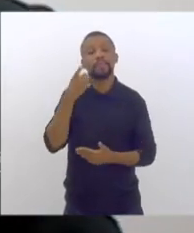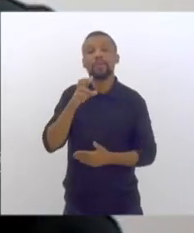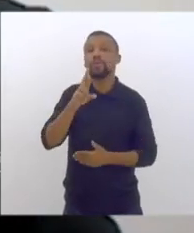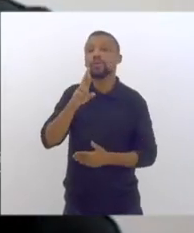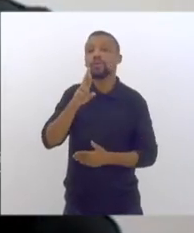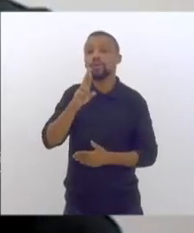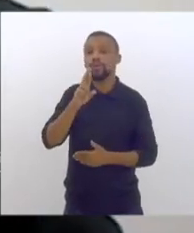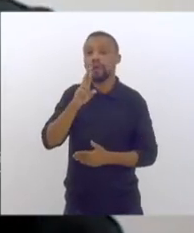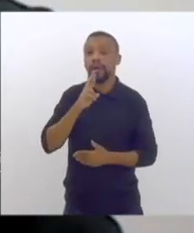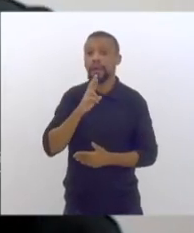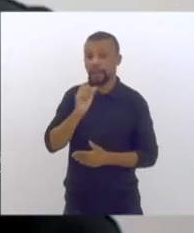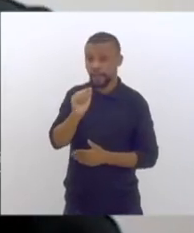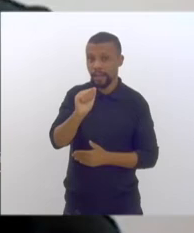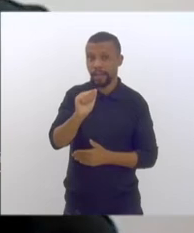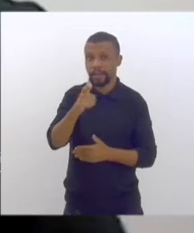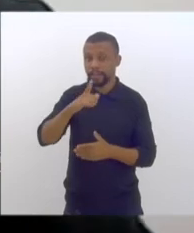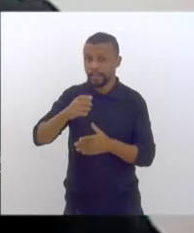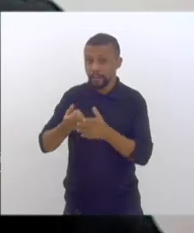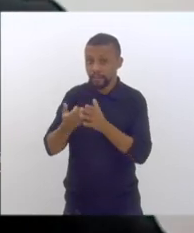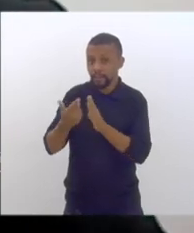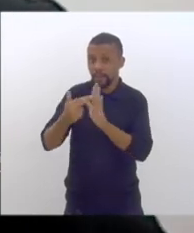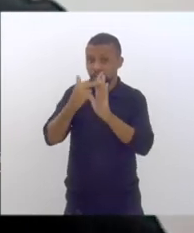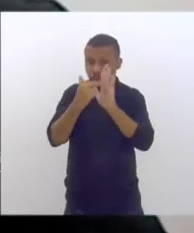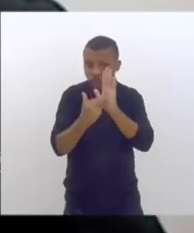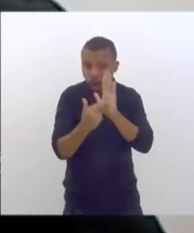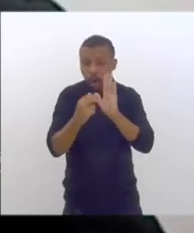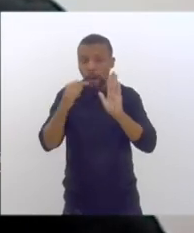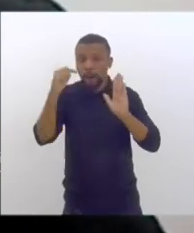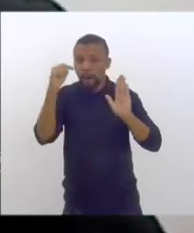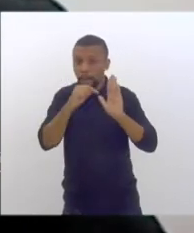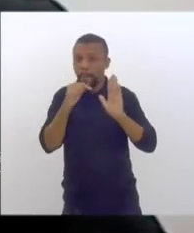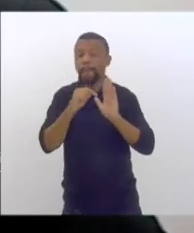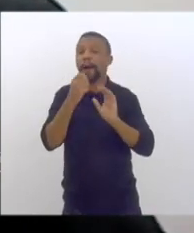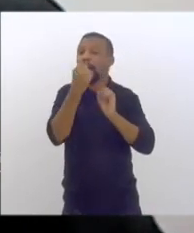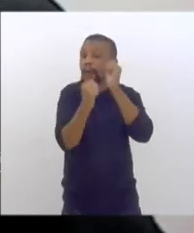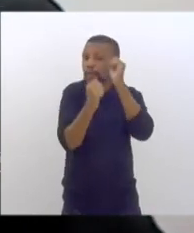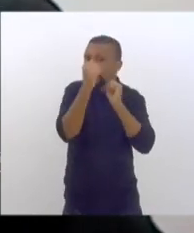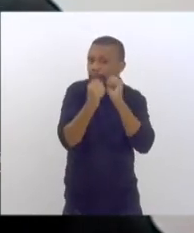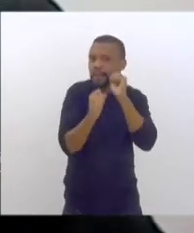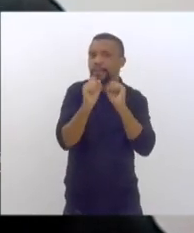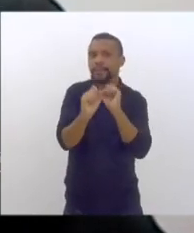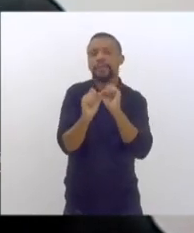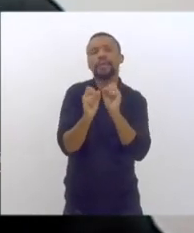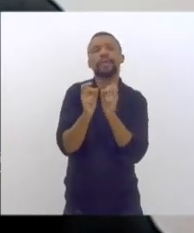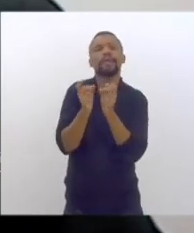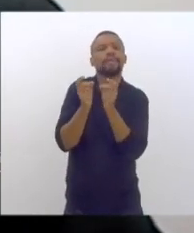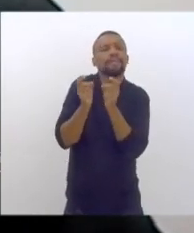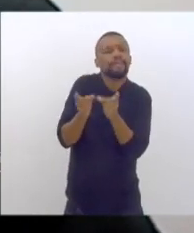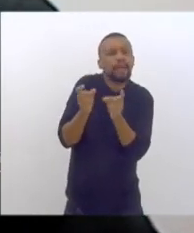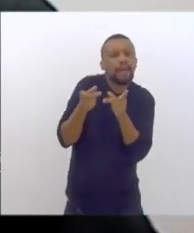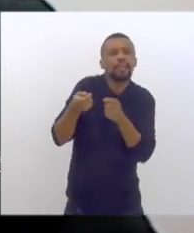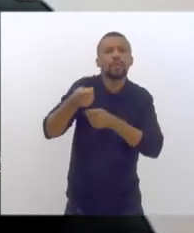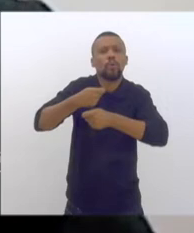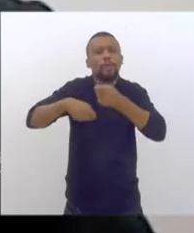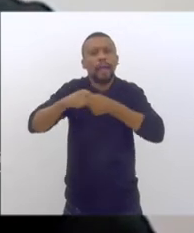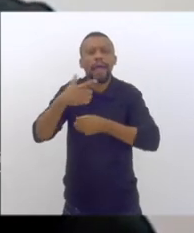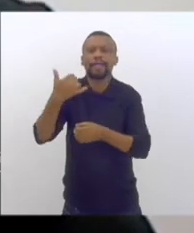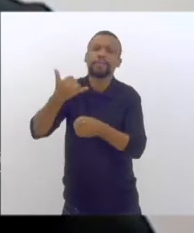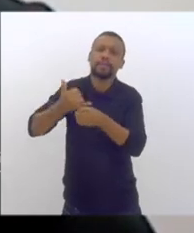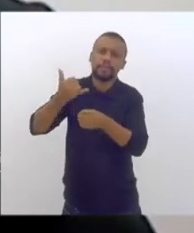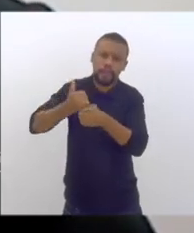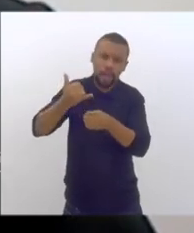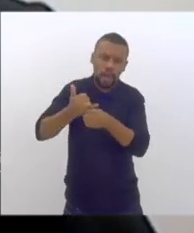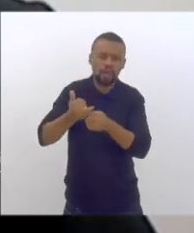de funcionamento para as empresas que atuam na comercialização de material retalho a denominado genericamente